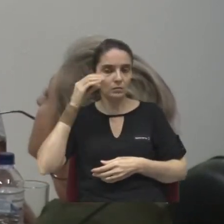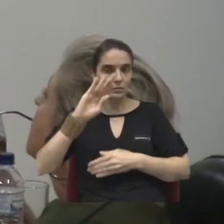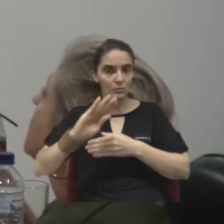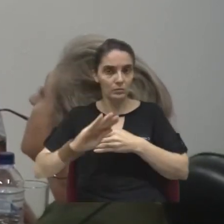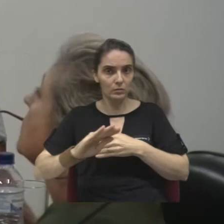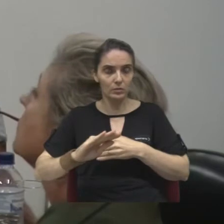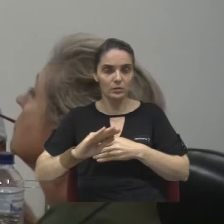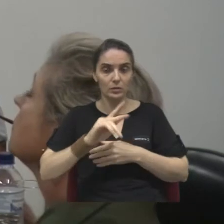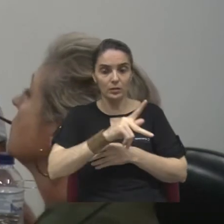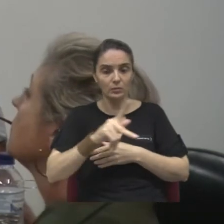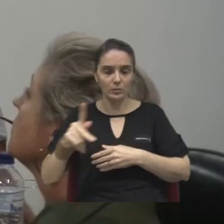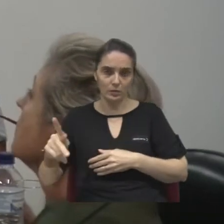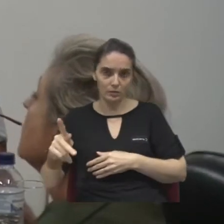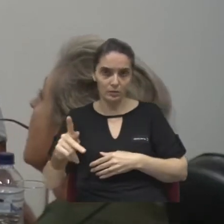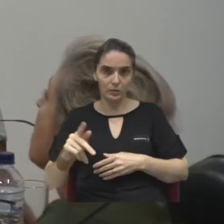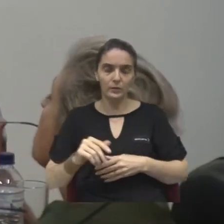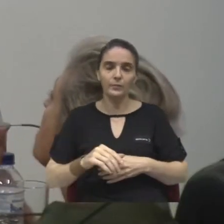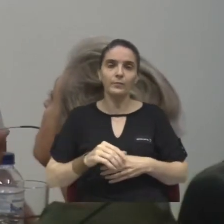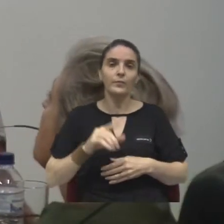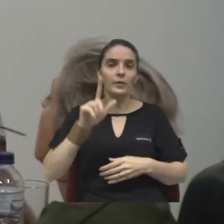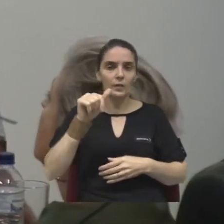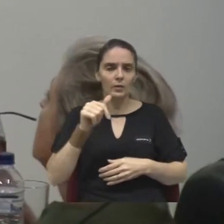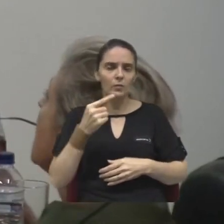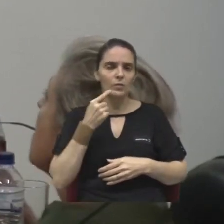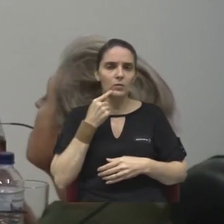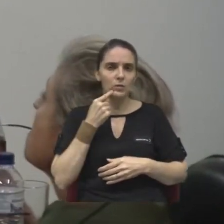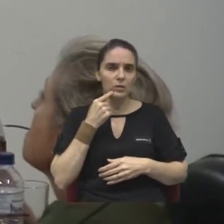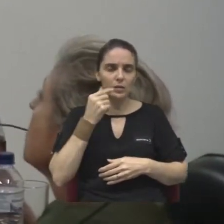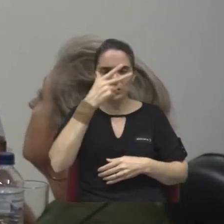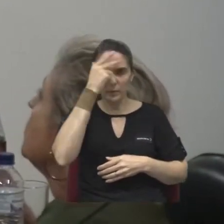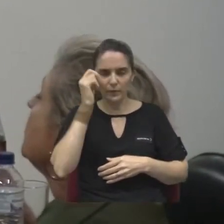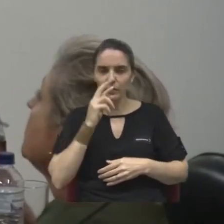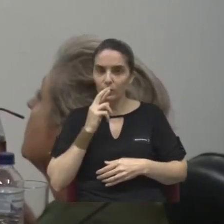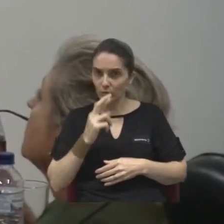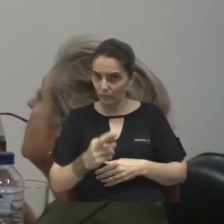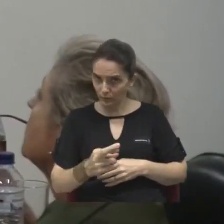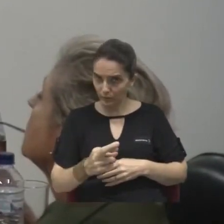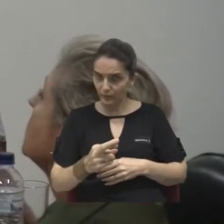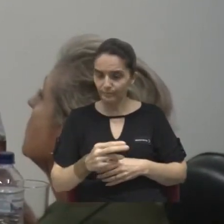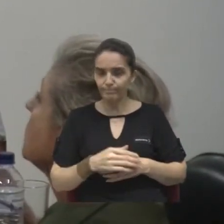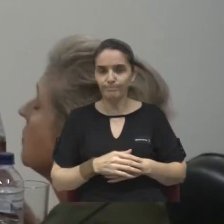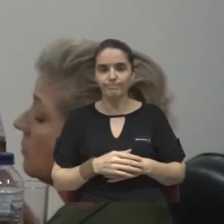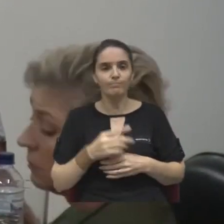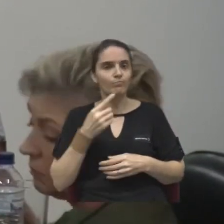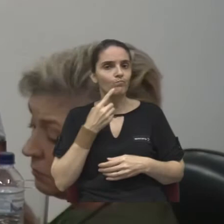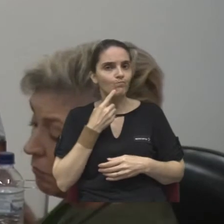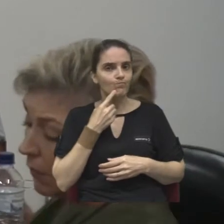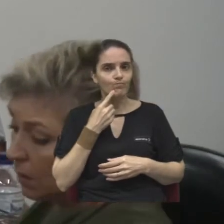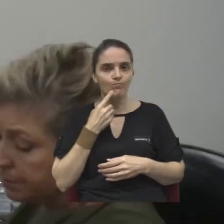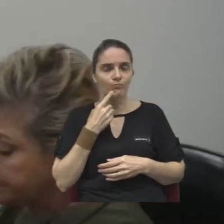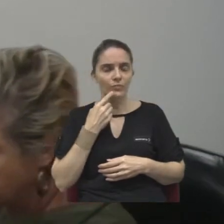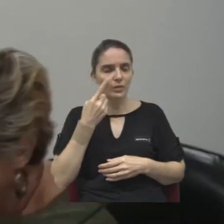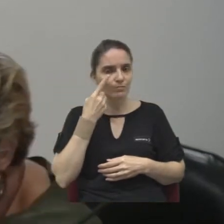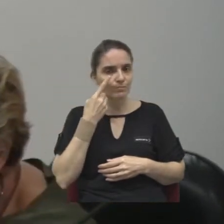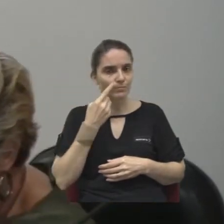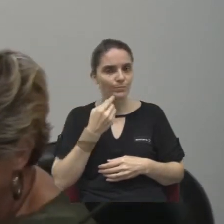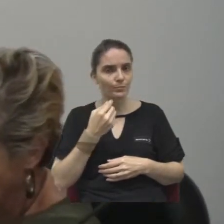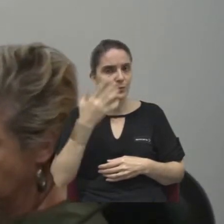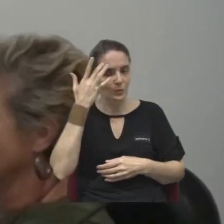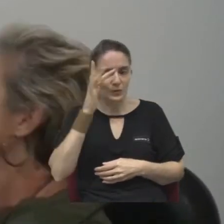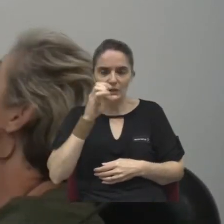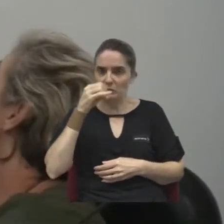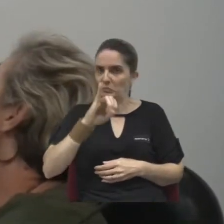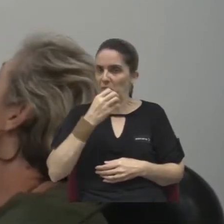para que a gente possa analisar isso. Então, eu não vejo com bons olhos. Não vejo com bons olhos, porque eu não sei se